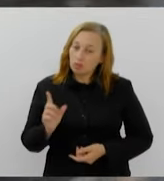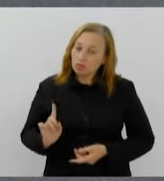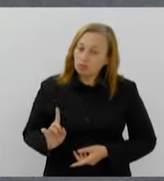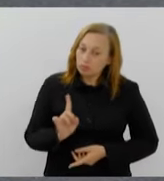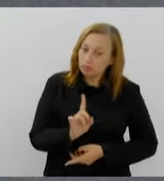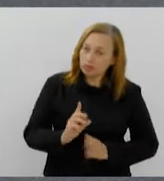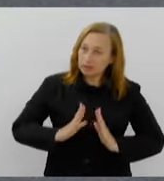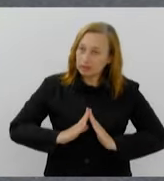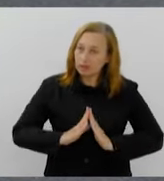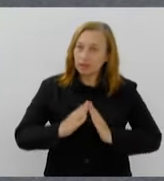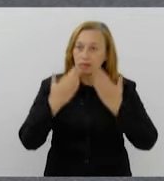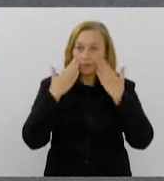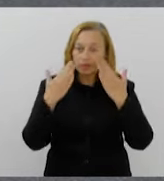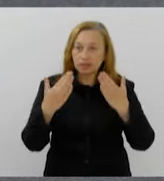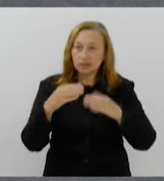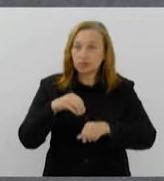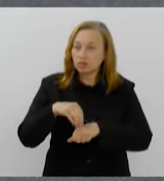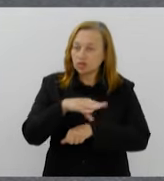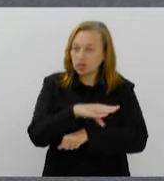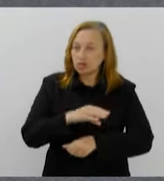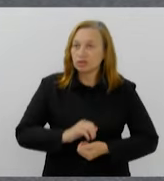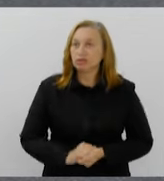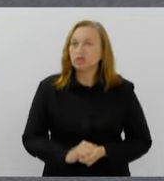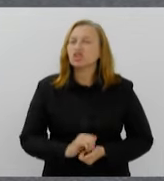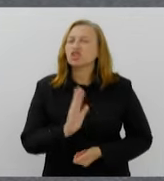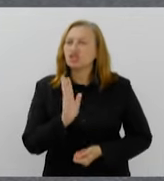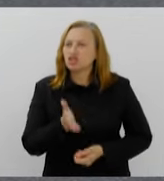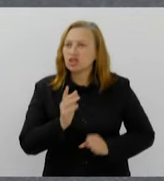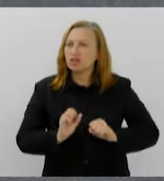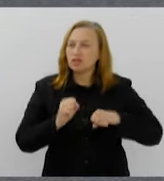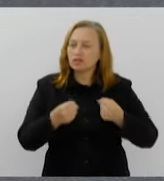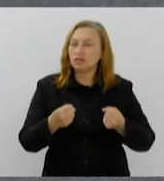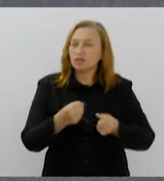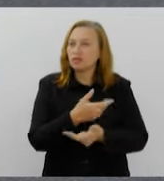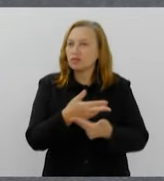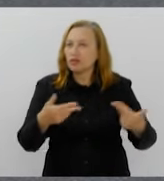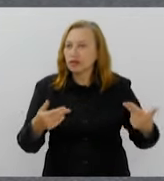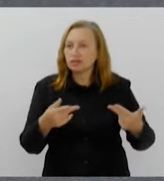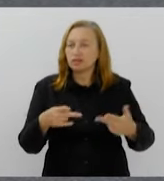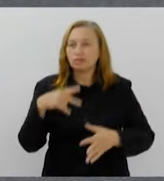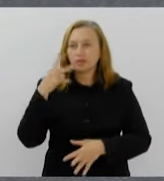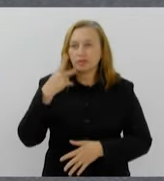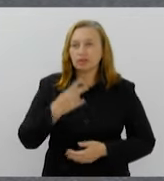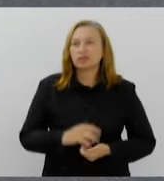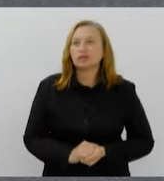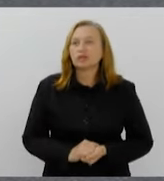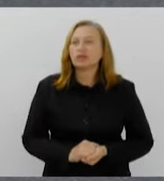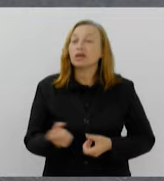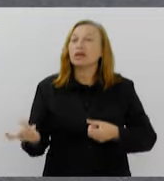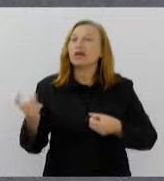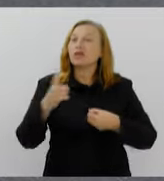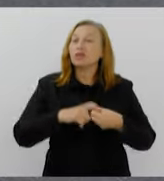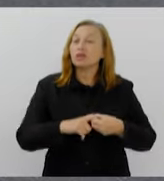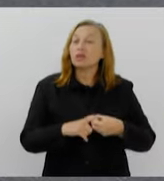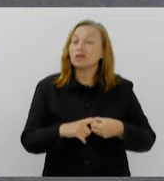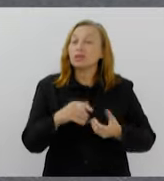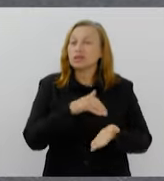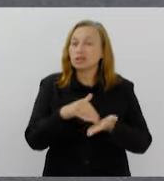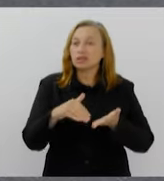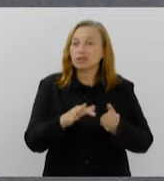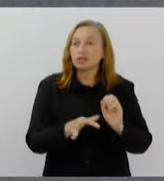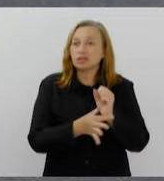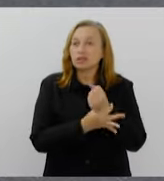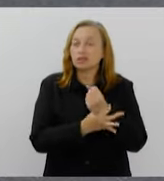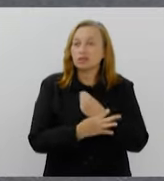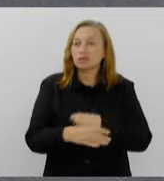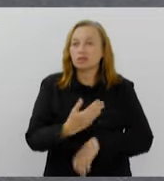casa apresentei uma indicação que já era defendida por vários parlamentares que era a volta da Secretaria de Segurança